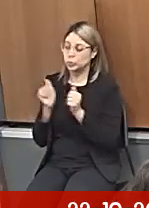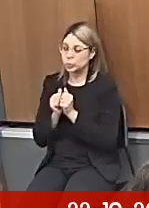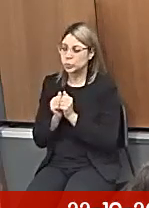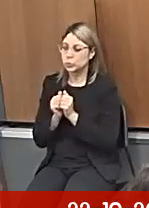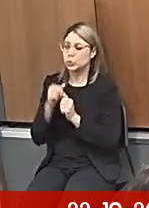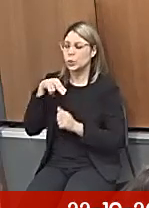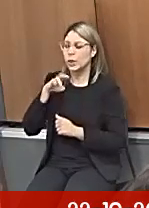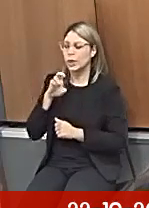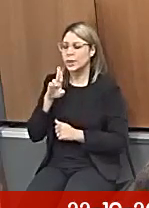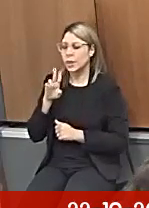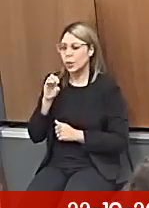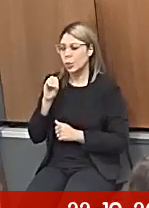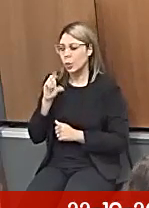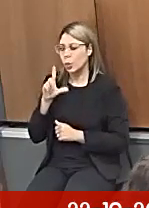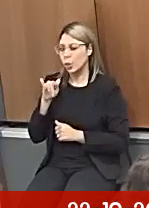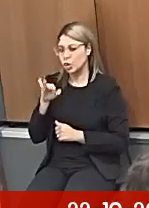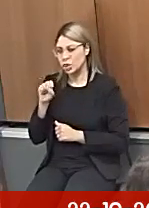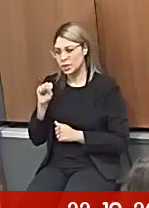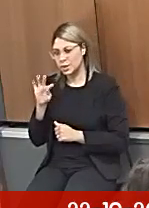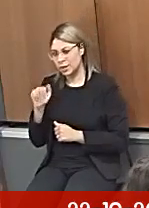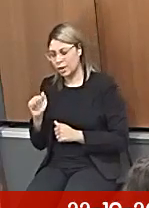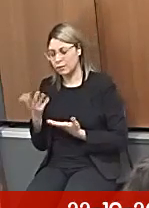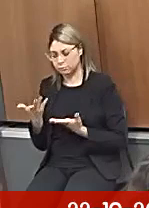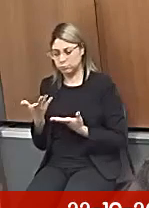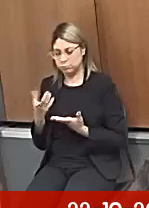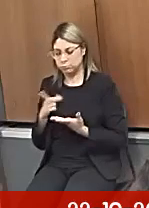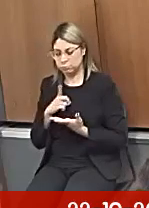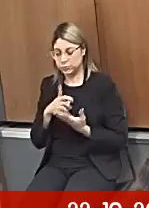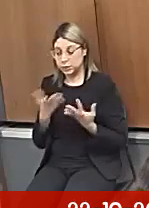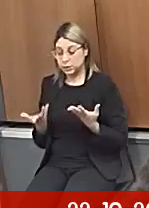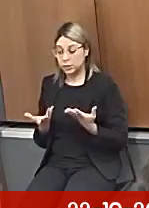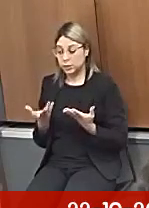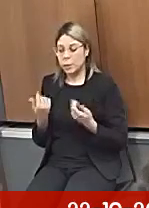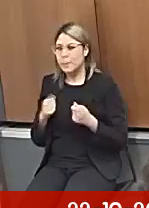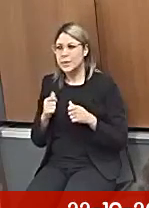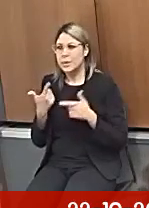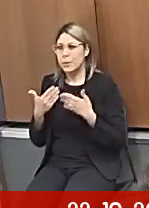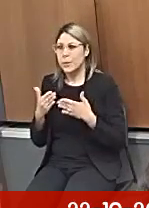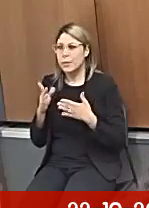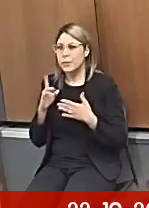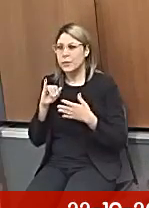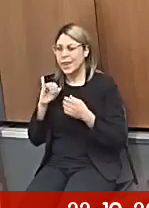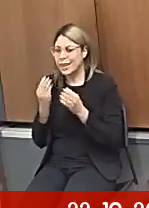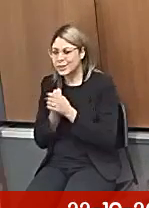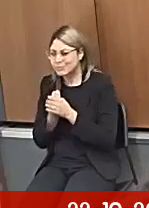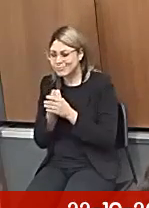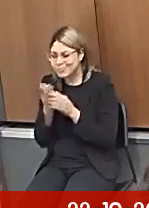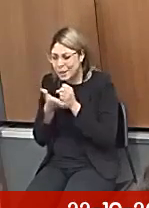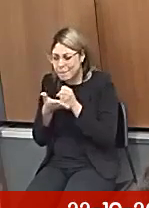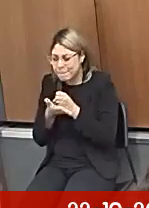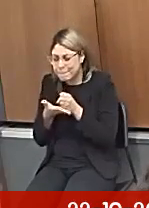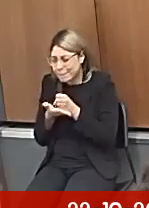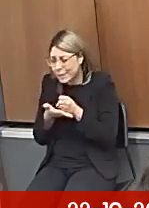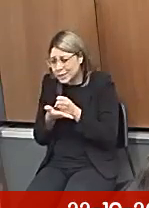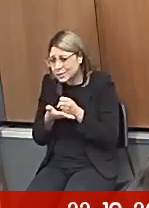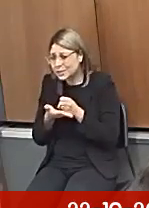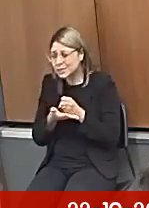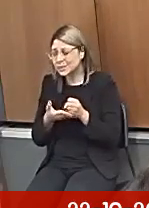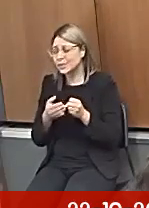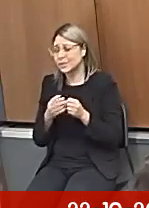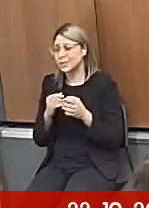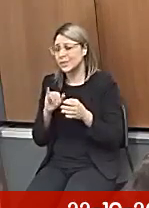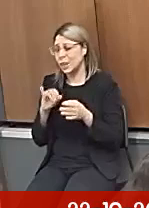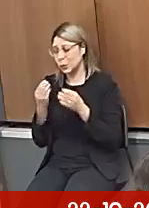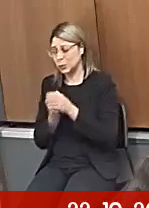escola, com laudos enormes falando assim, não precisa nem de prova diferente, é uma inclusão tão mínima, uma inclusão